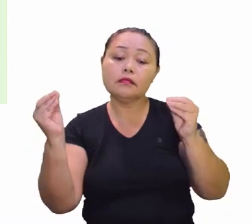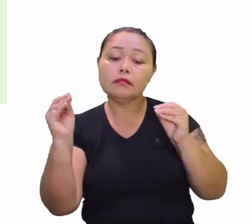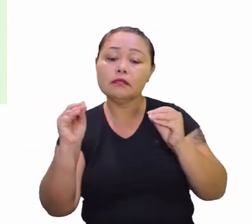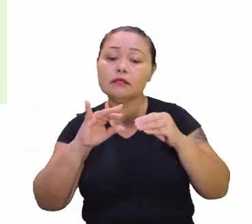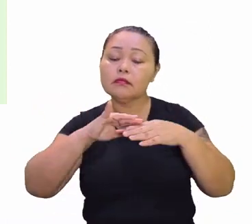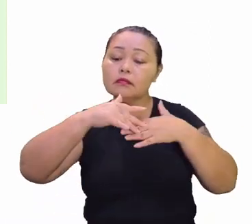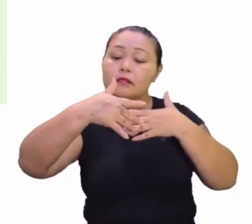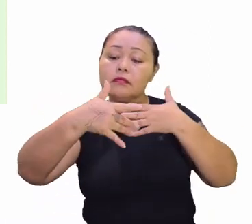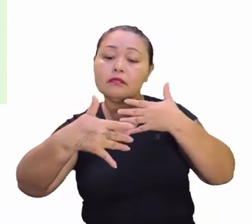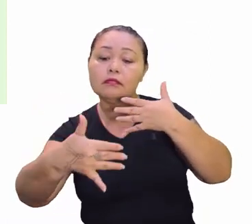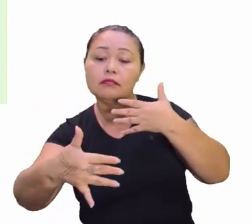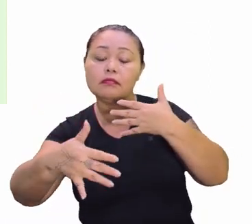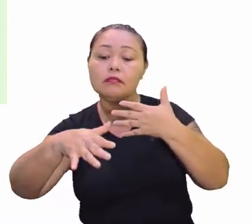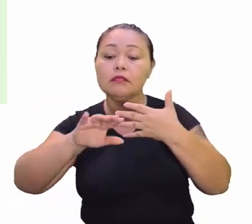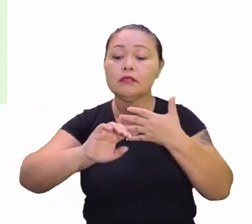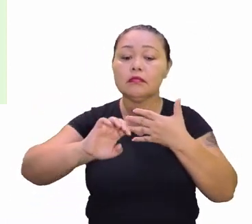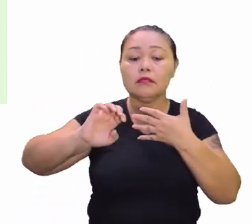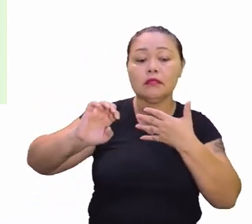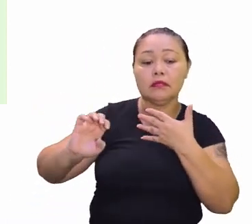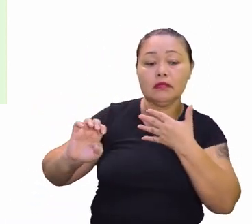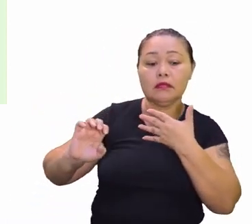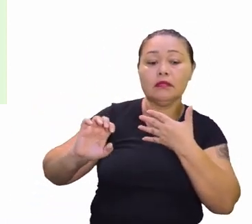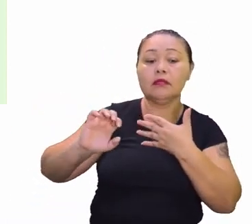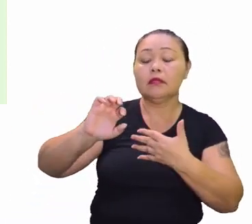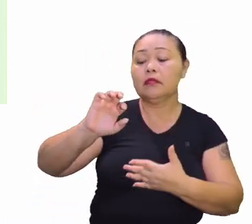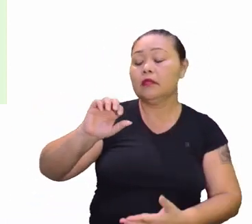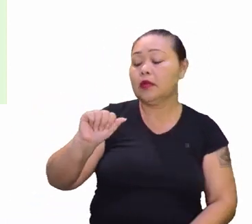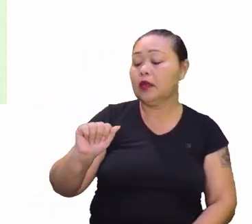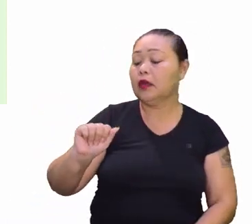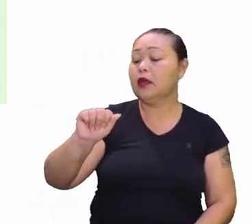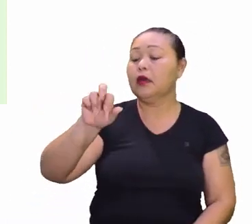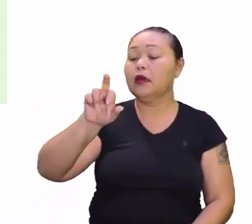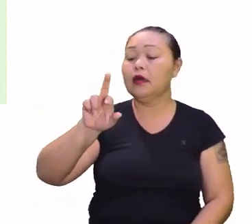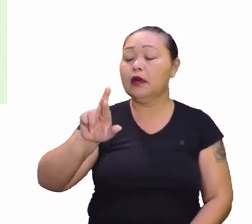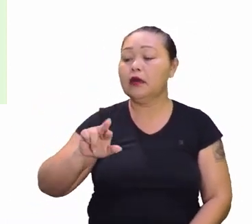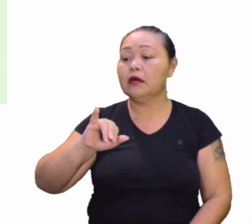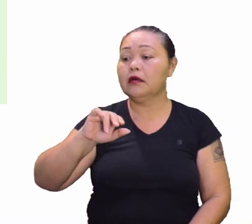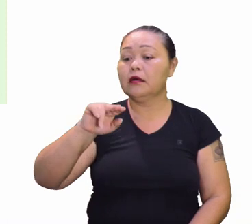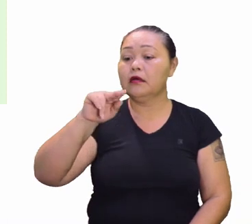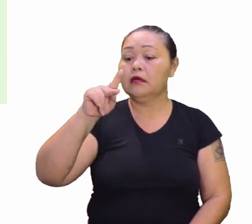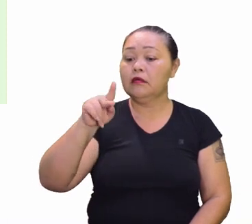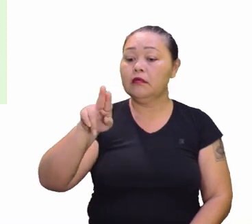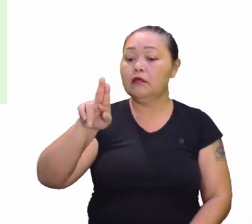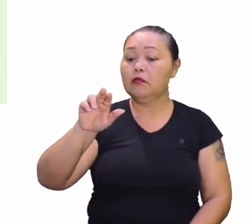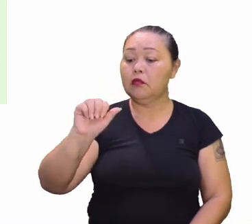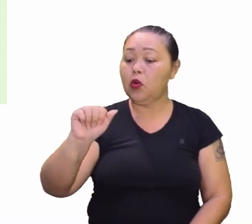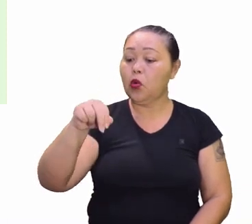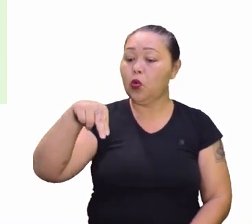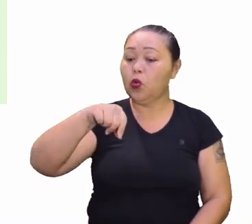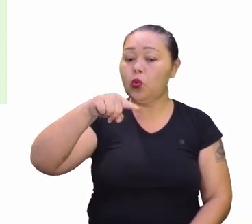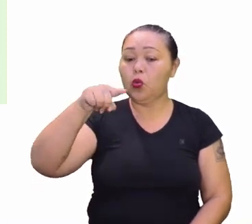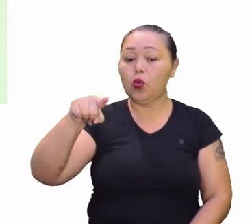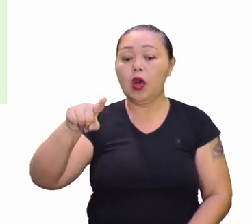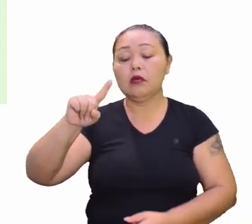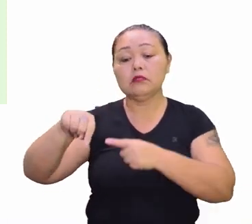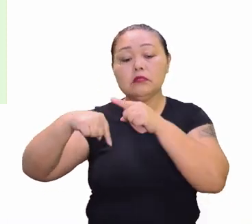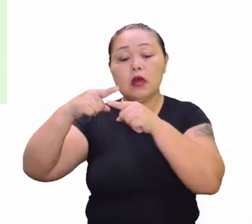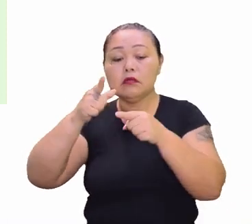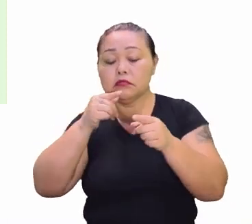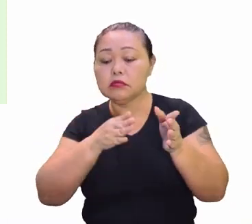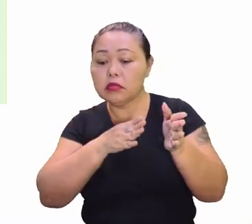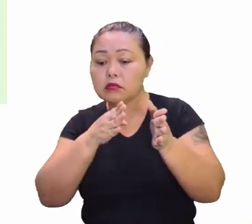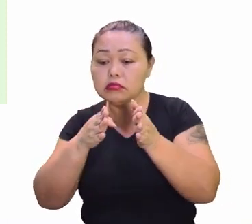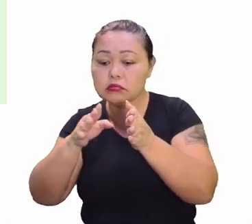Constitui um afluente da margem esquerda do rio Aripuanã, que por sua vez deságua